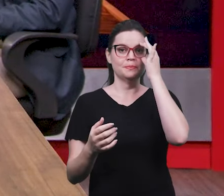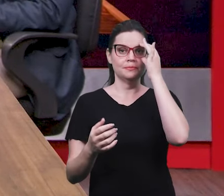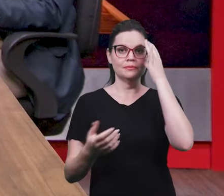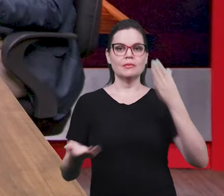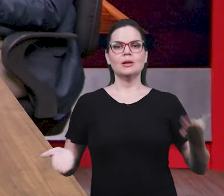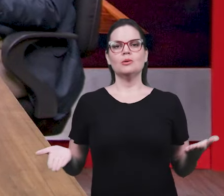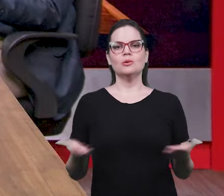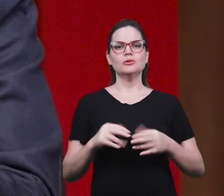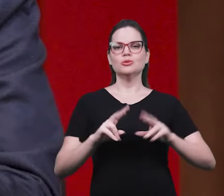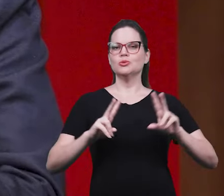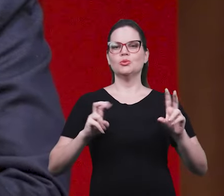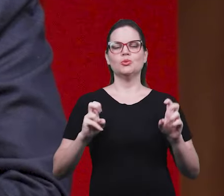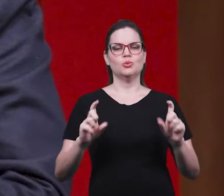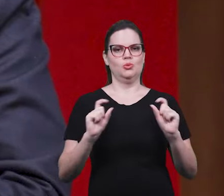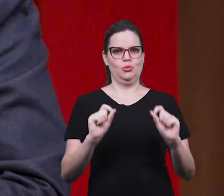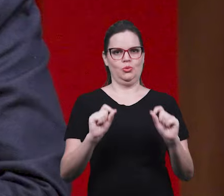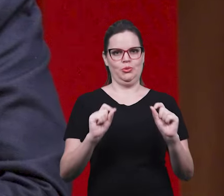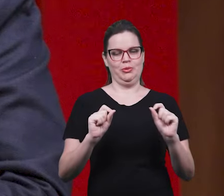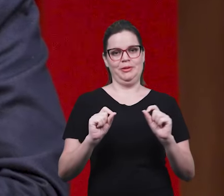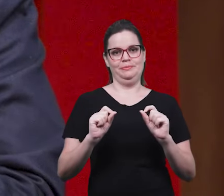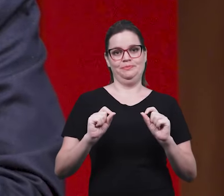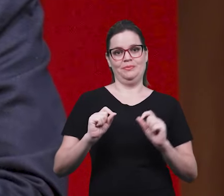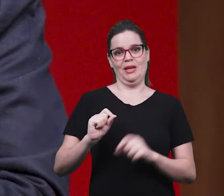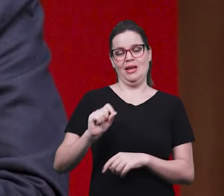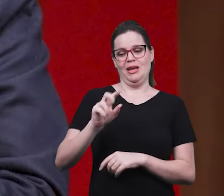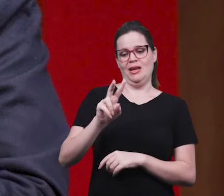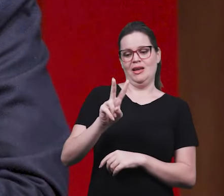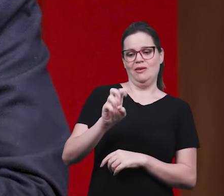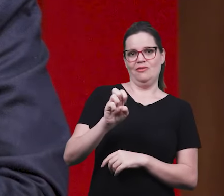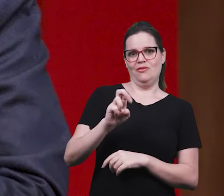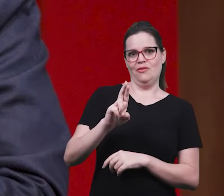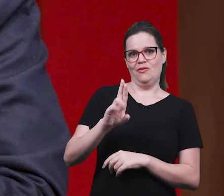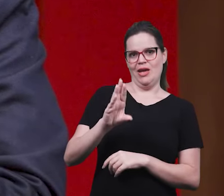assunto aqui é a vida no Verbo. Nós estamos